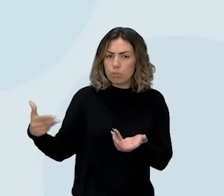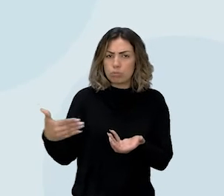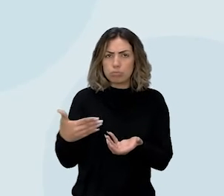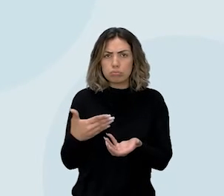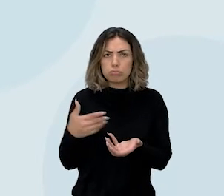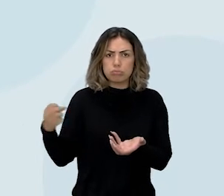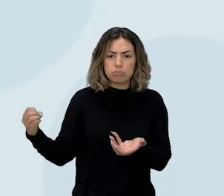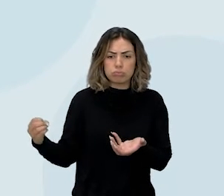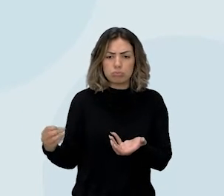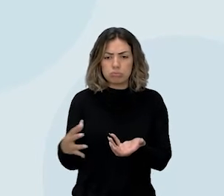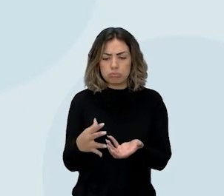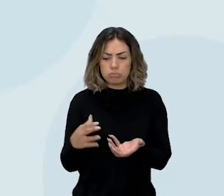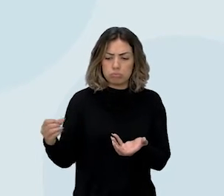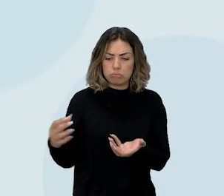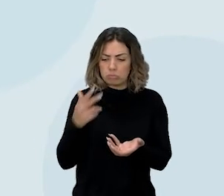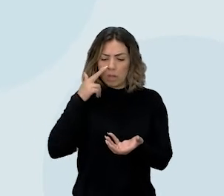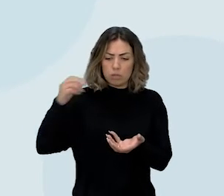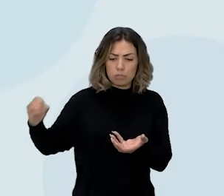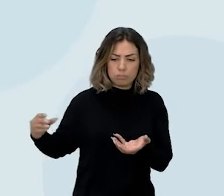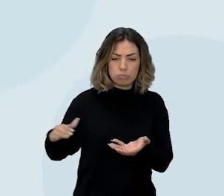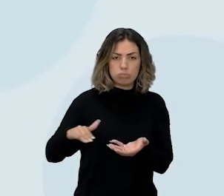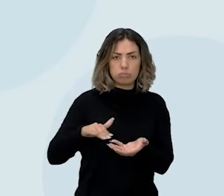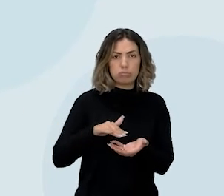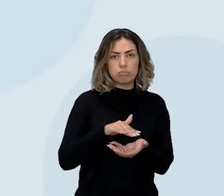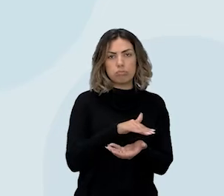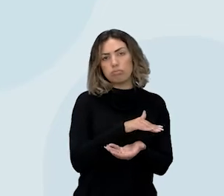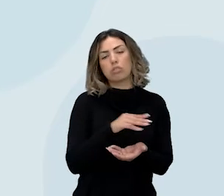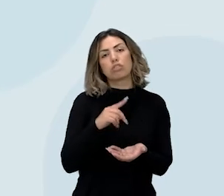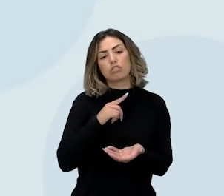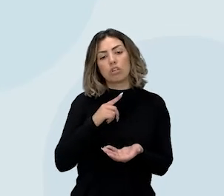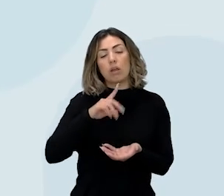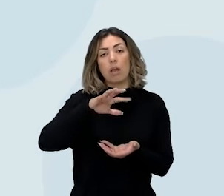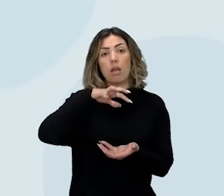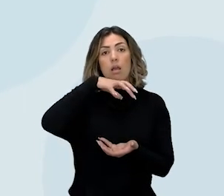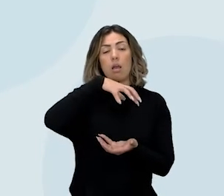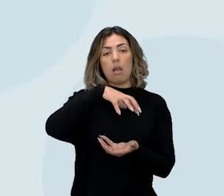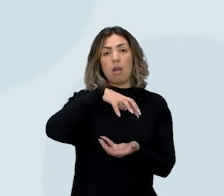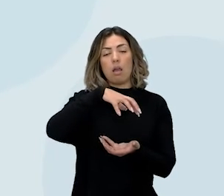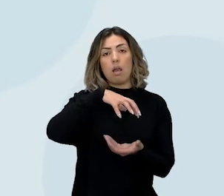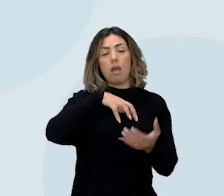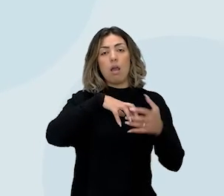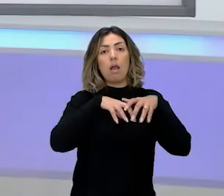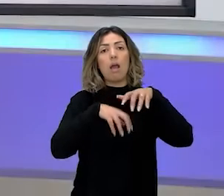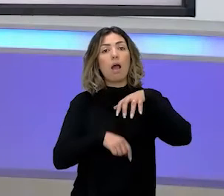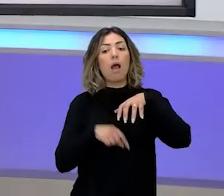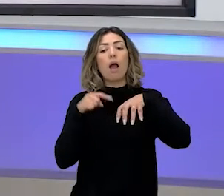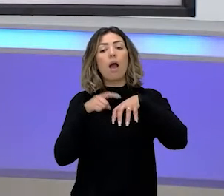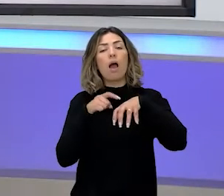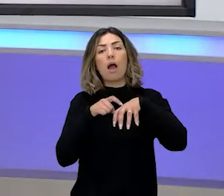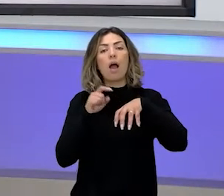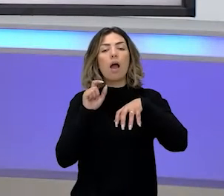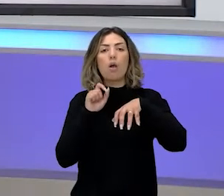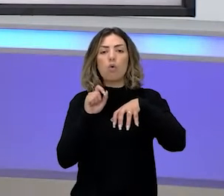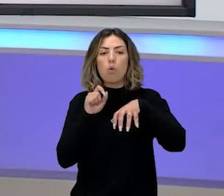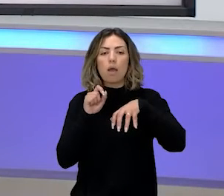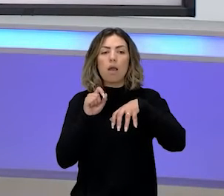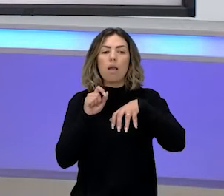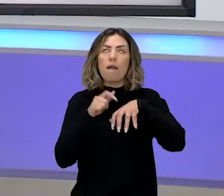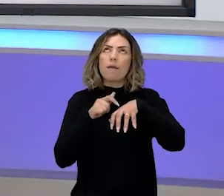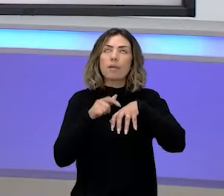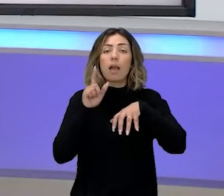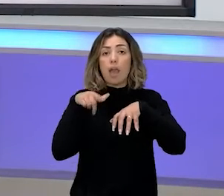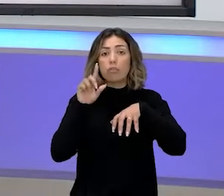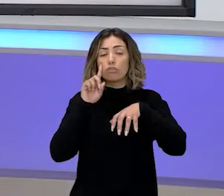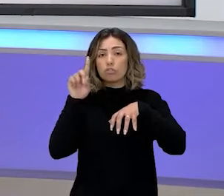né, no outro hemisfério, na parte de cima, esse mesmo dia corresponde também, é uma